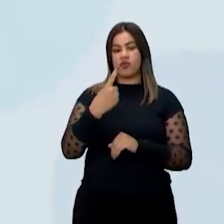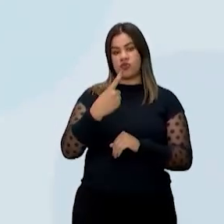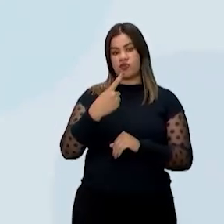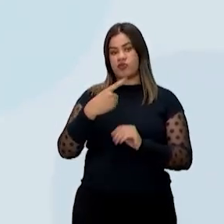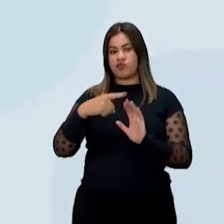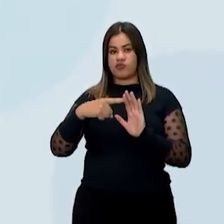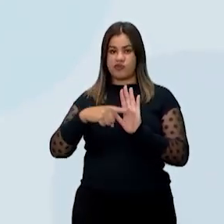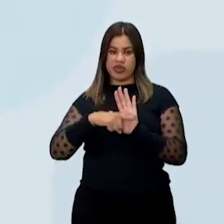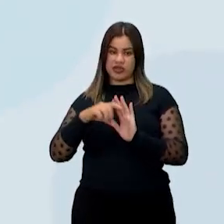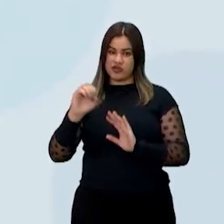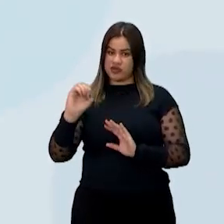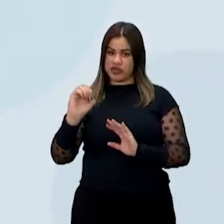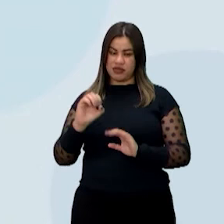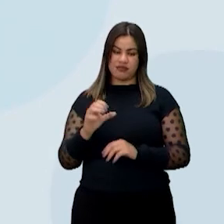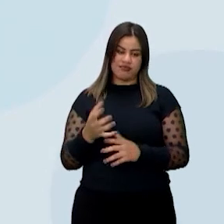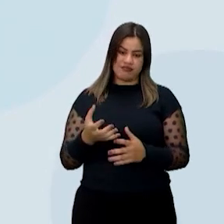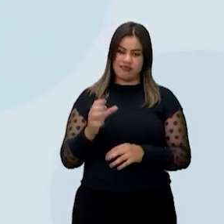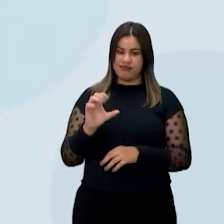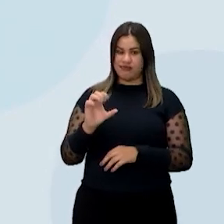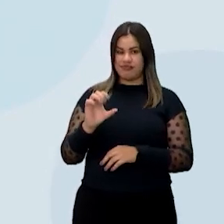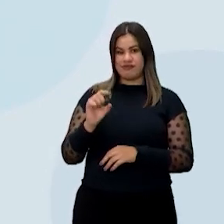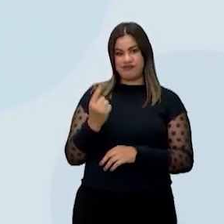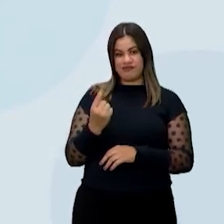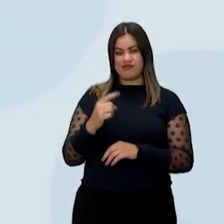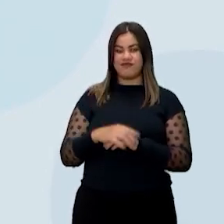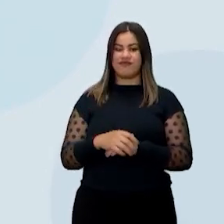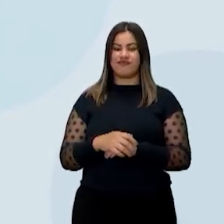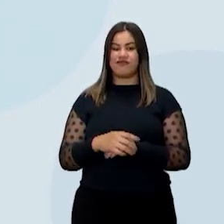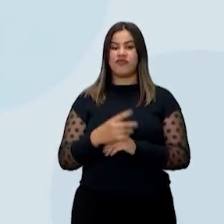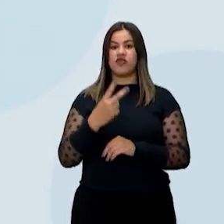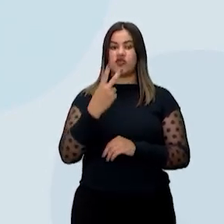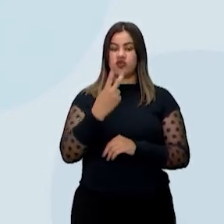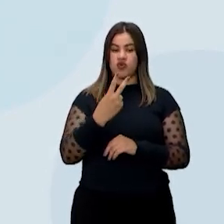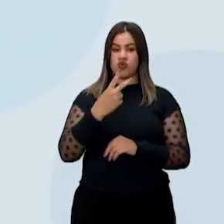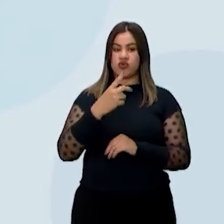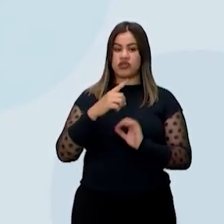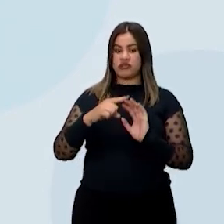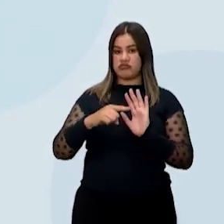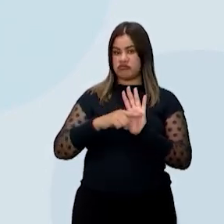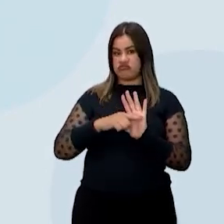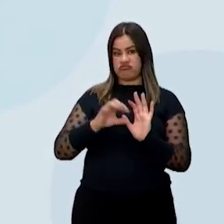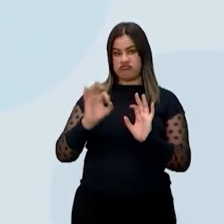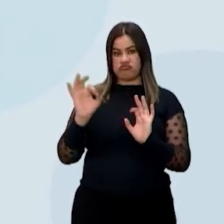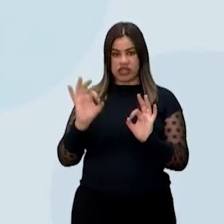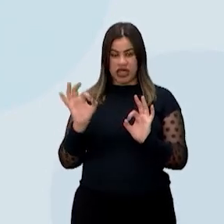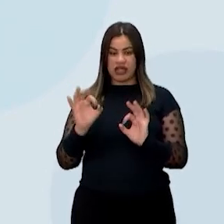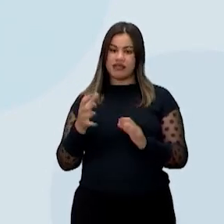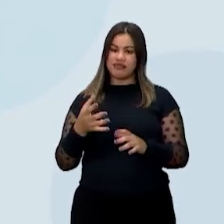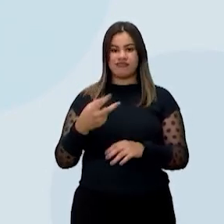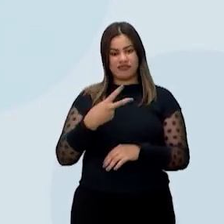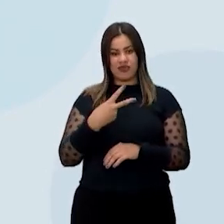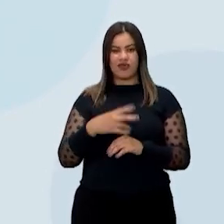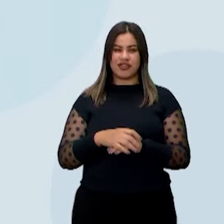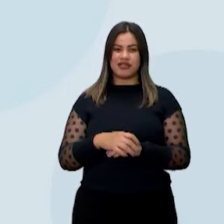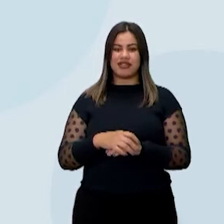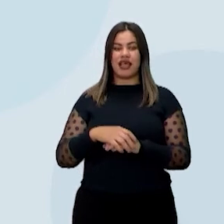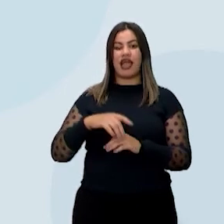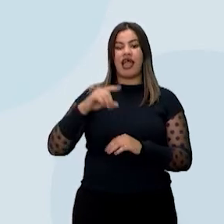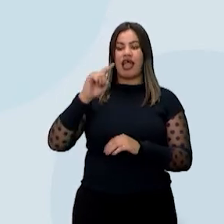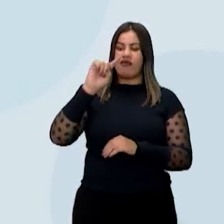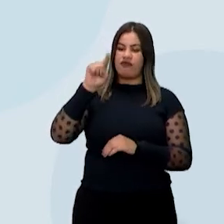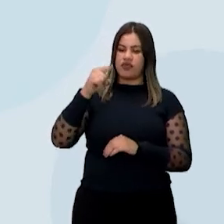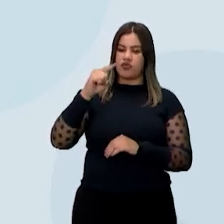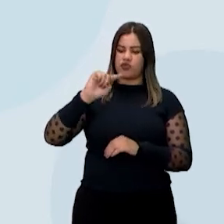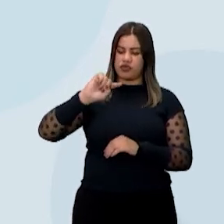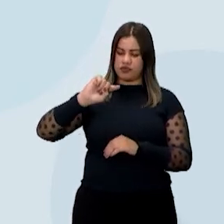1. 2 tira nada, 2. A vírgula desce aqui onde ela estava posicionada anteriormente. Então